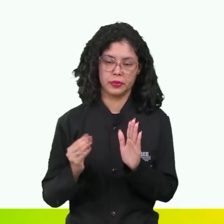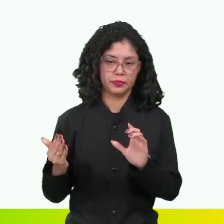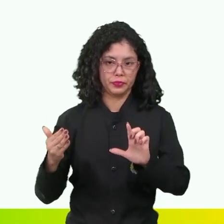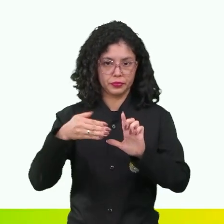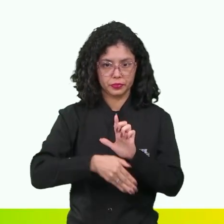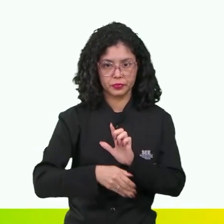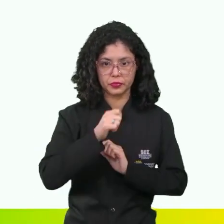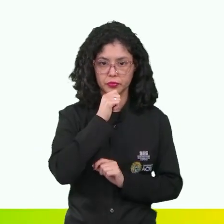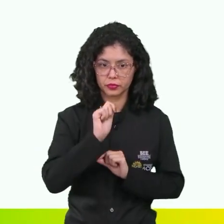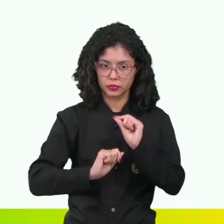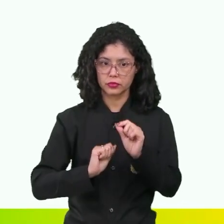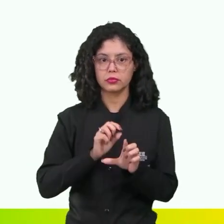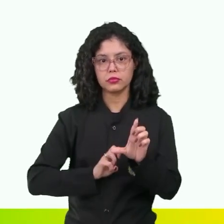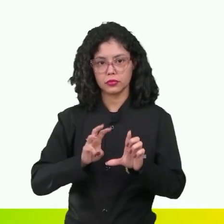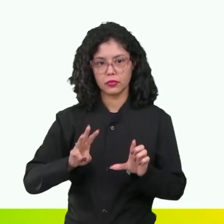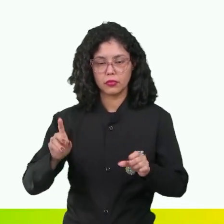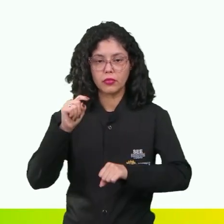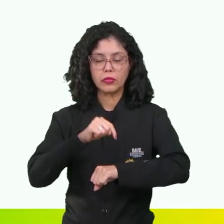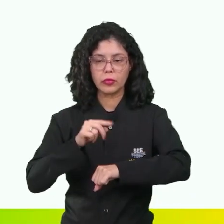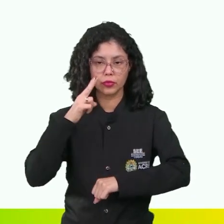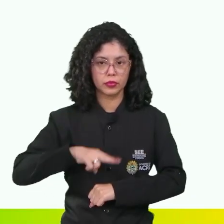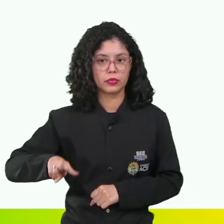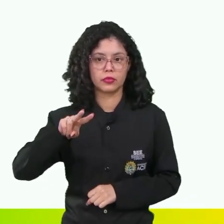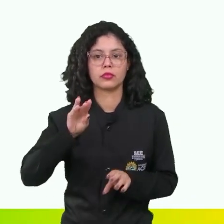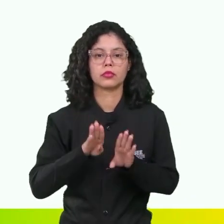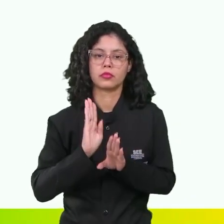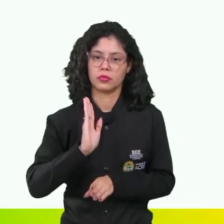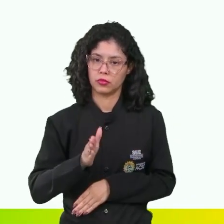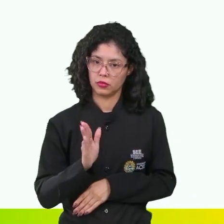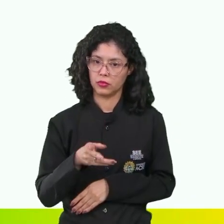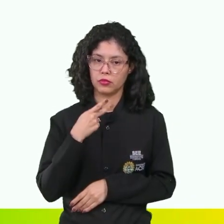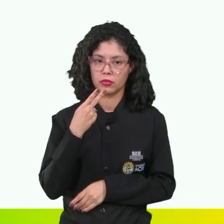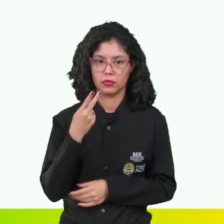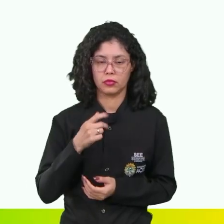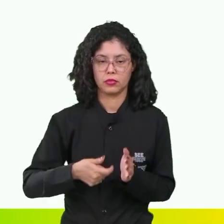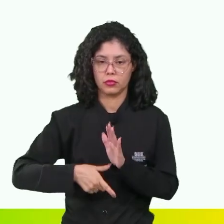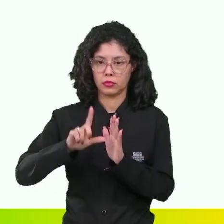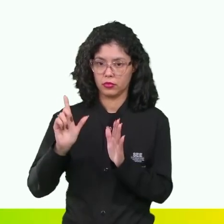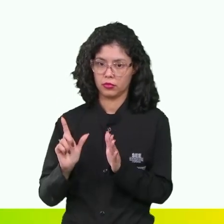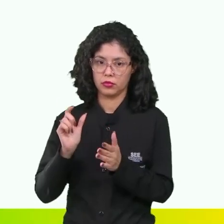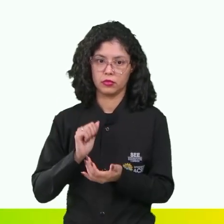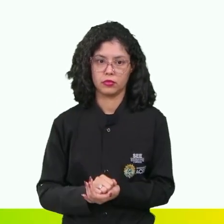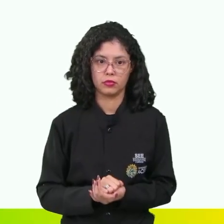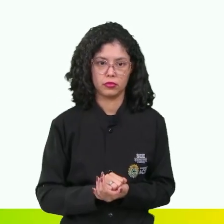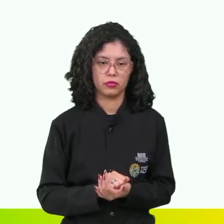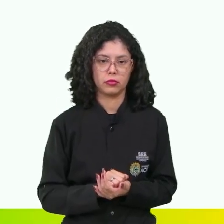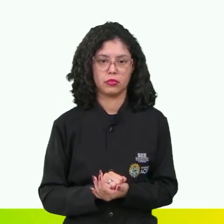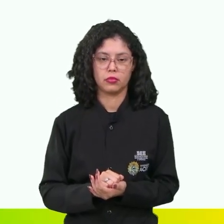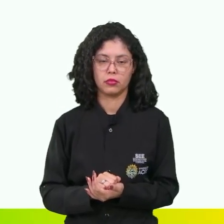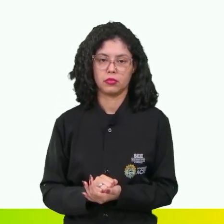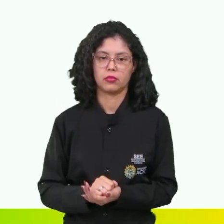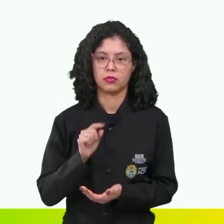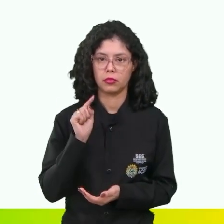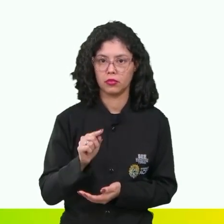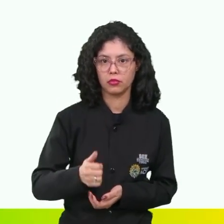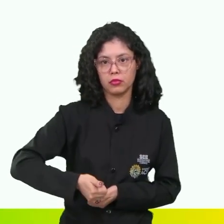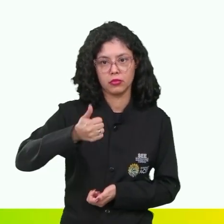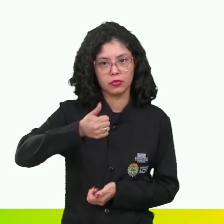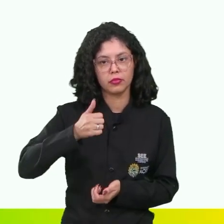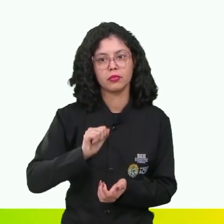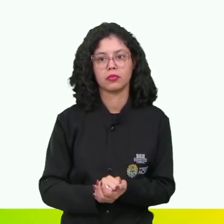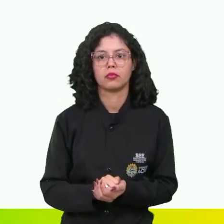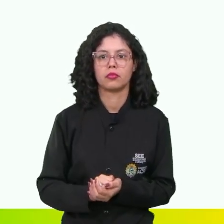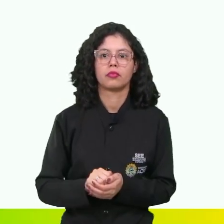acessam o histórico de navegação, o tempo de visualização, como já foi mencionado anteriormente. Então, os cliques, as curtidas,